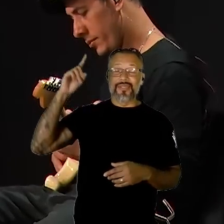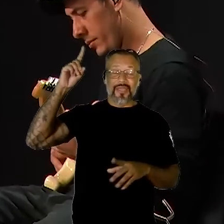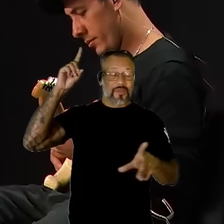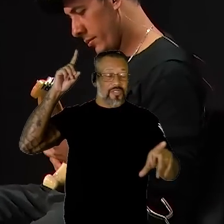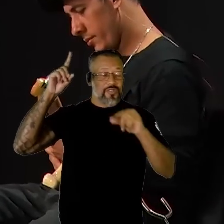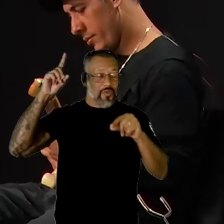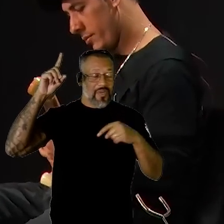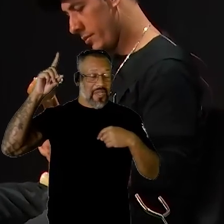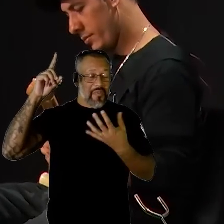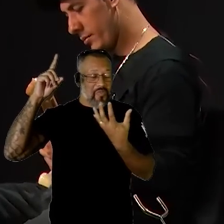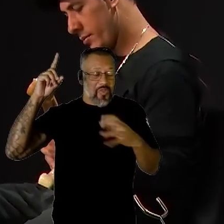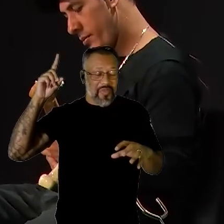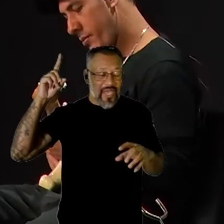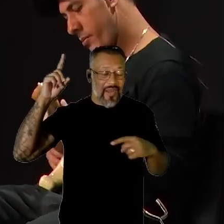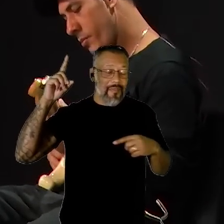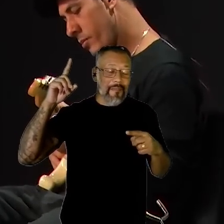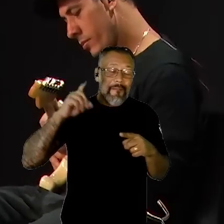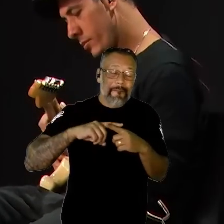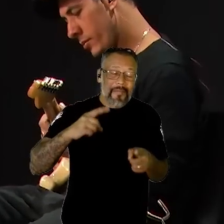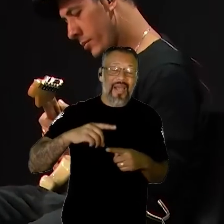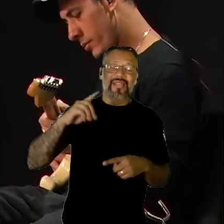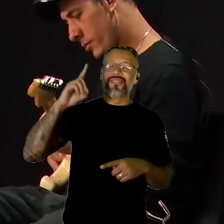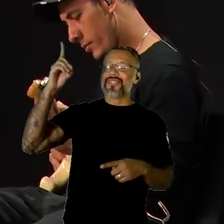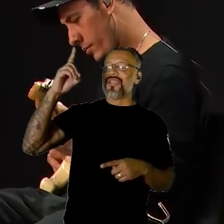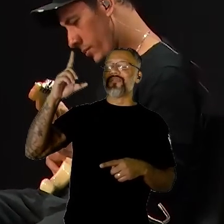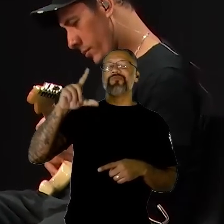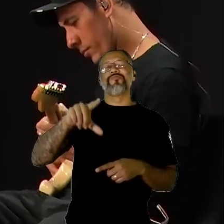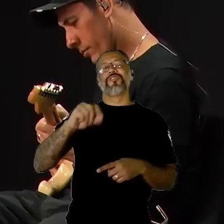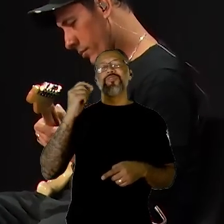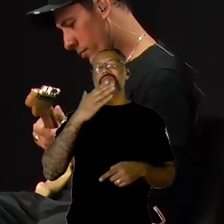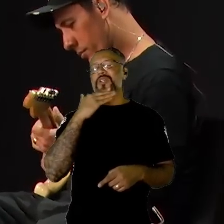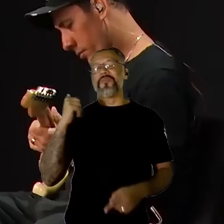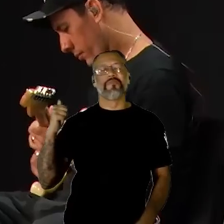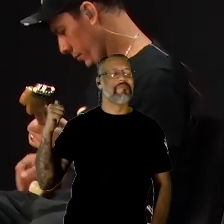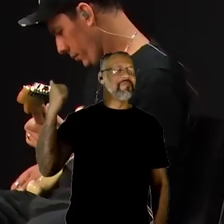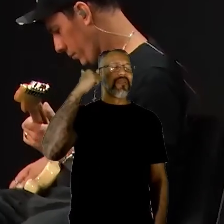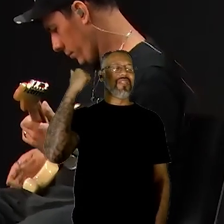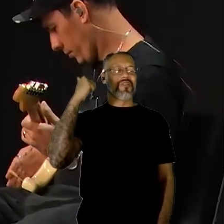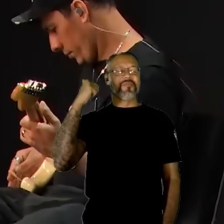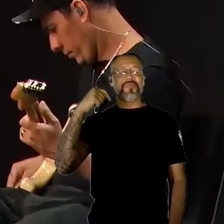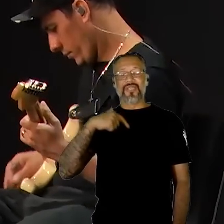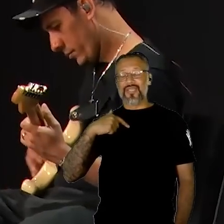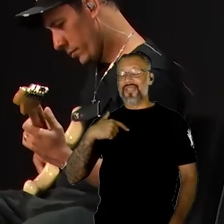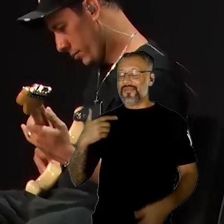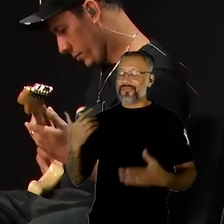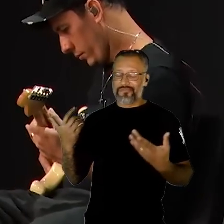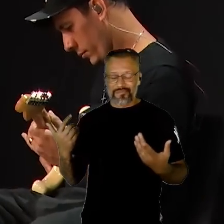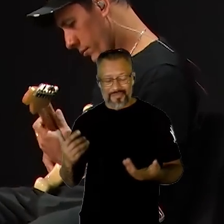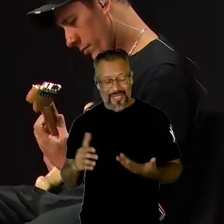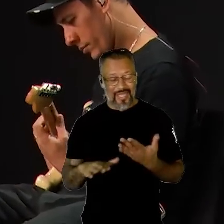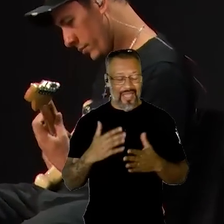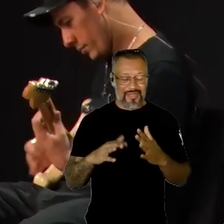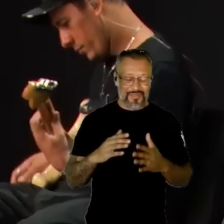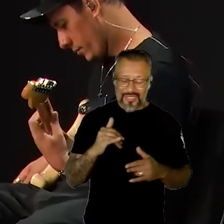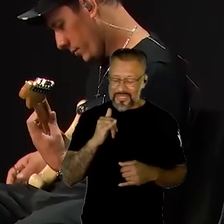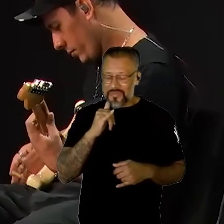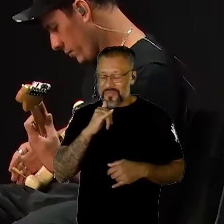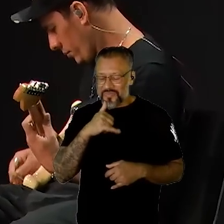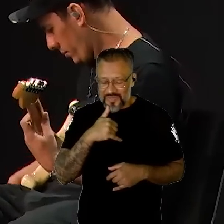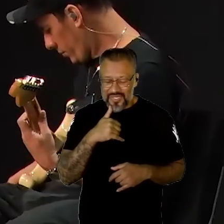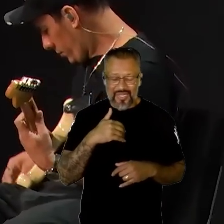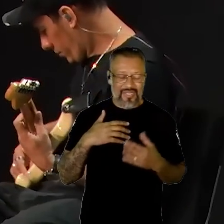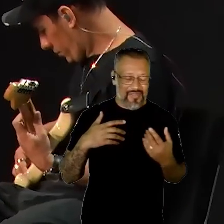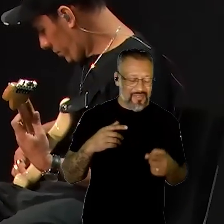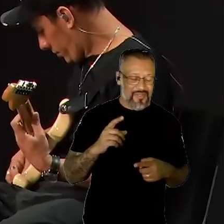o que ele quer sempre é o melhor para mim e a minha carne vai te fazer biquinho sim a minha carne vai bater o pé no chão a minha